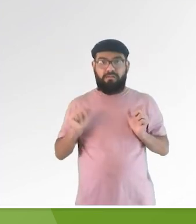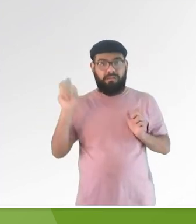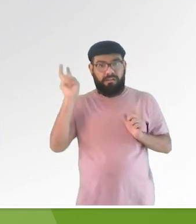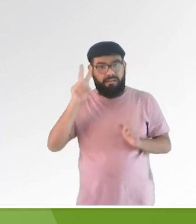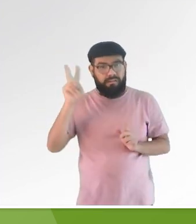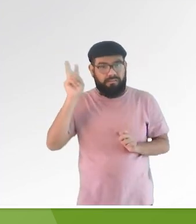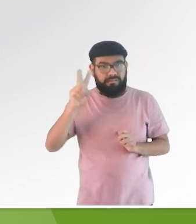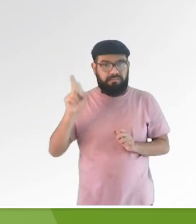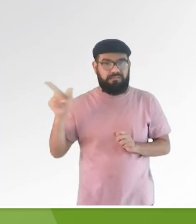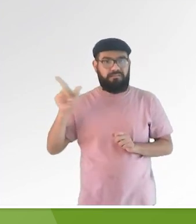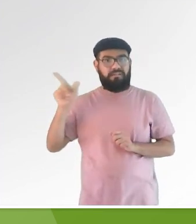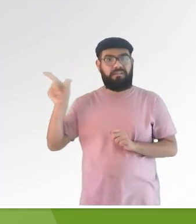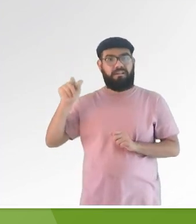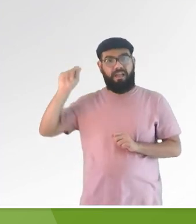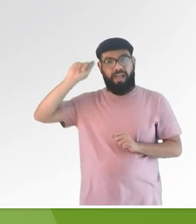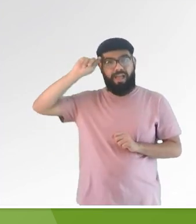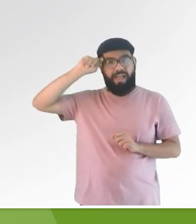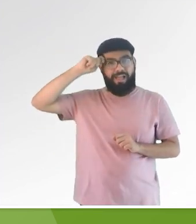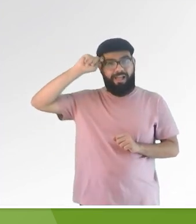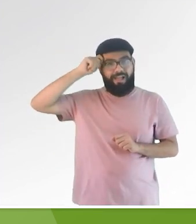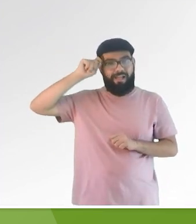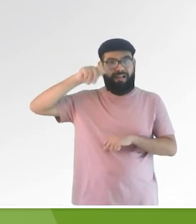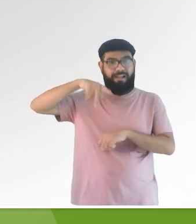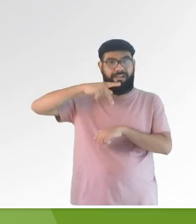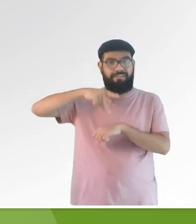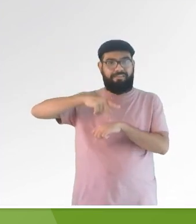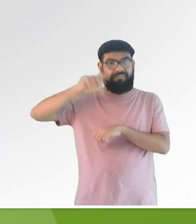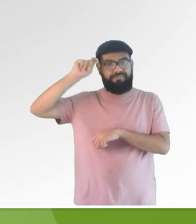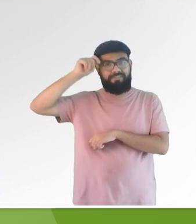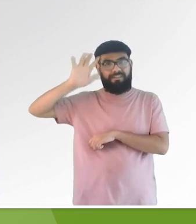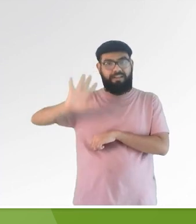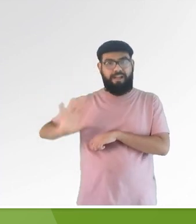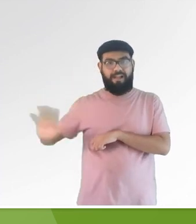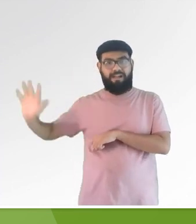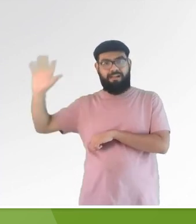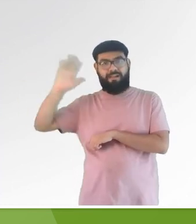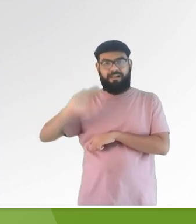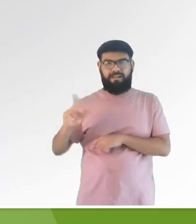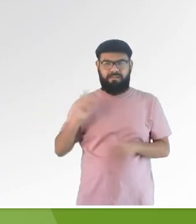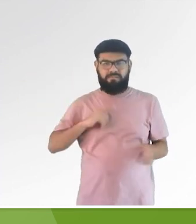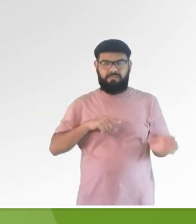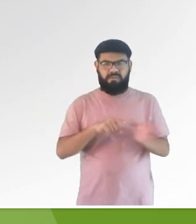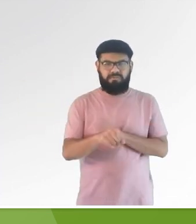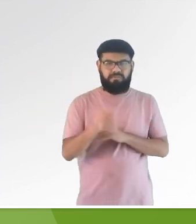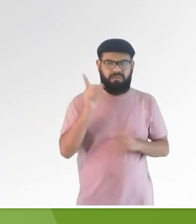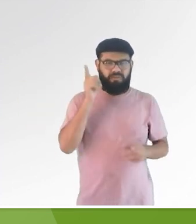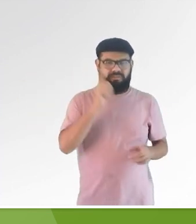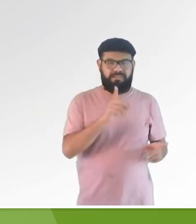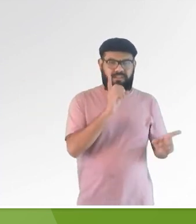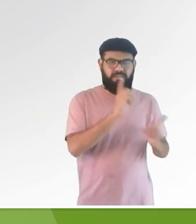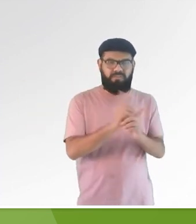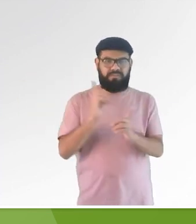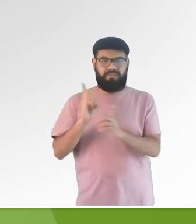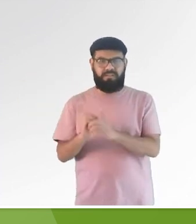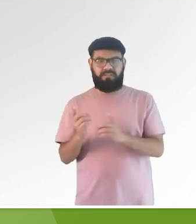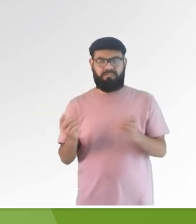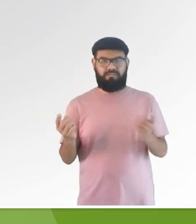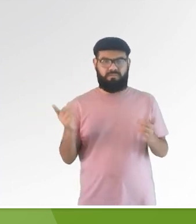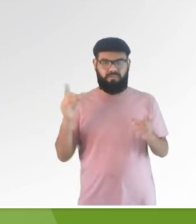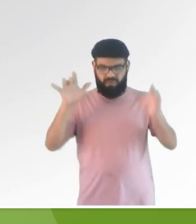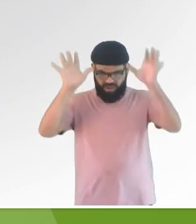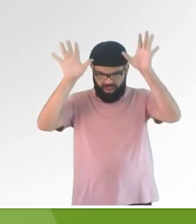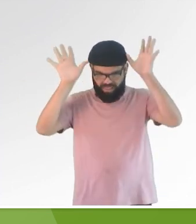lá da África. Aí eu pergunto para vocês, a gente consegue encontrar naturalmente um leão na